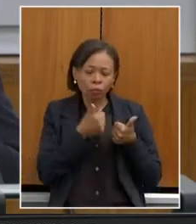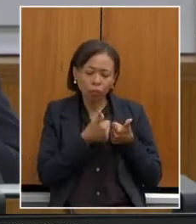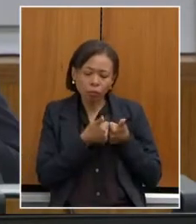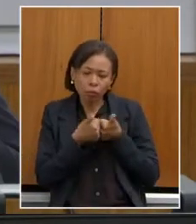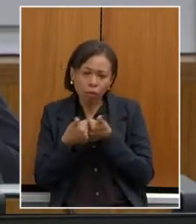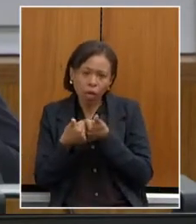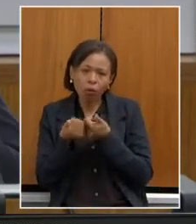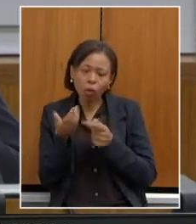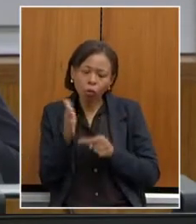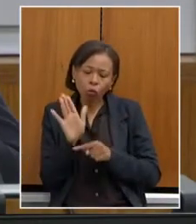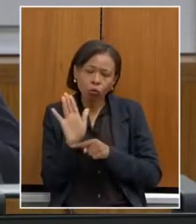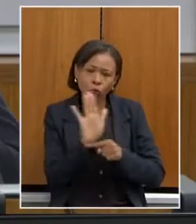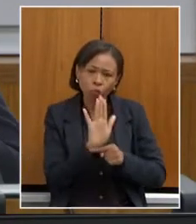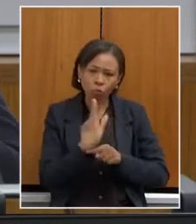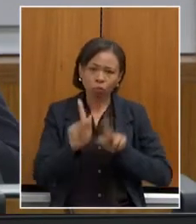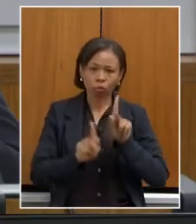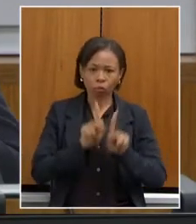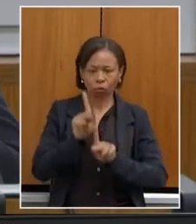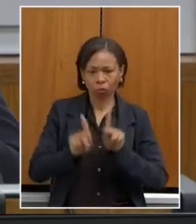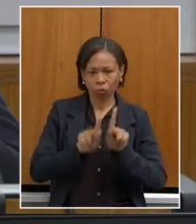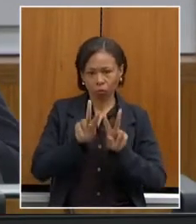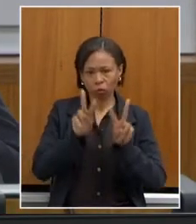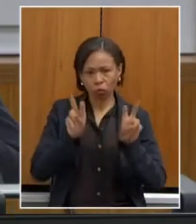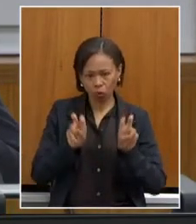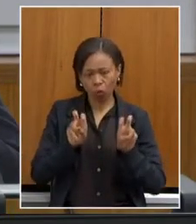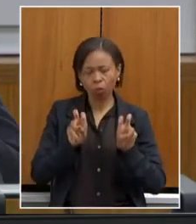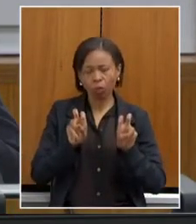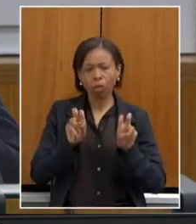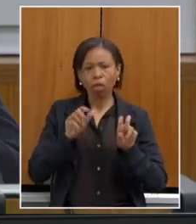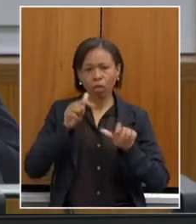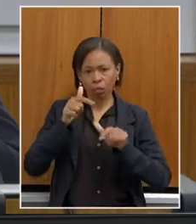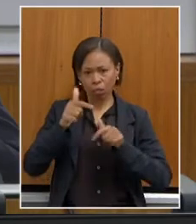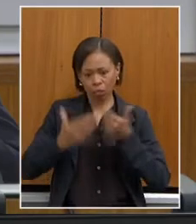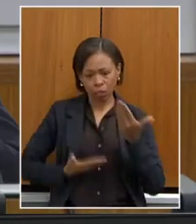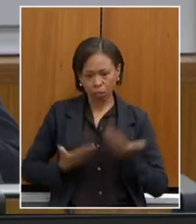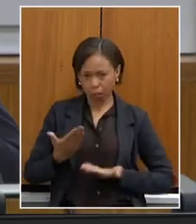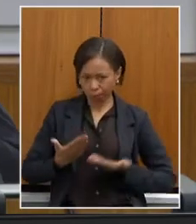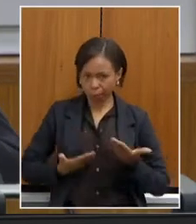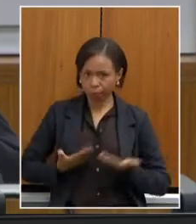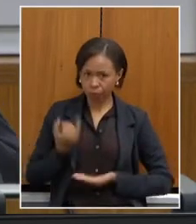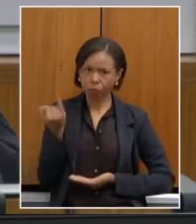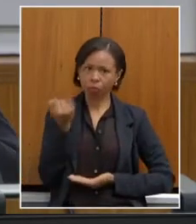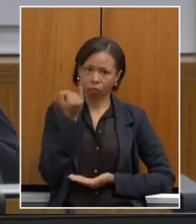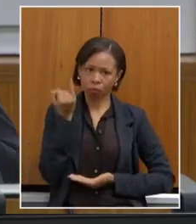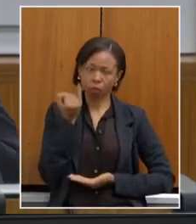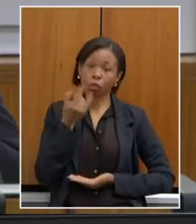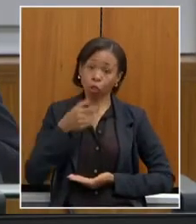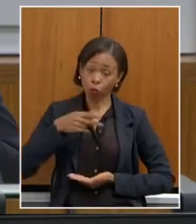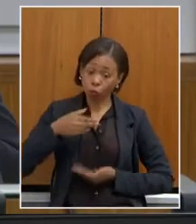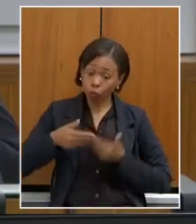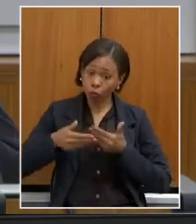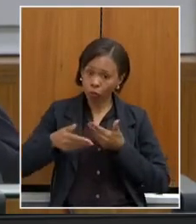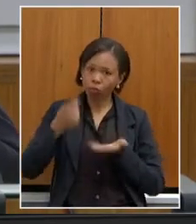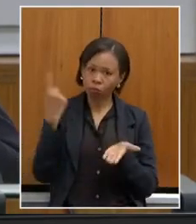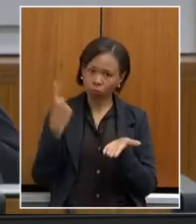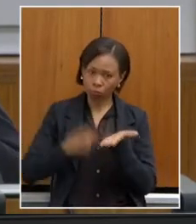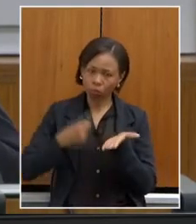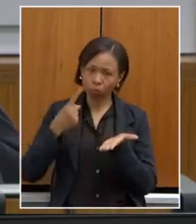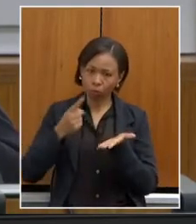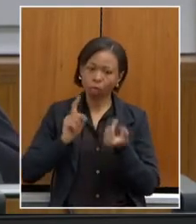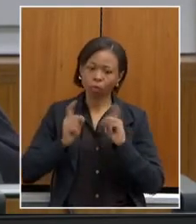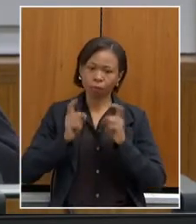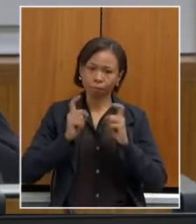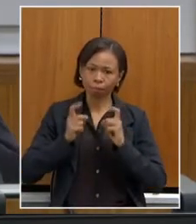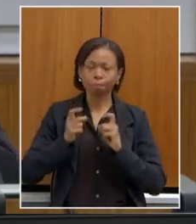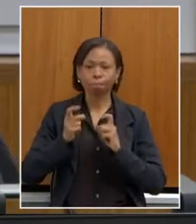da população em relação a esse serviço tão importante então marcaremos essa reunião quanto antes para que a gente